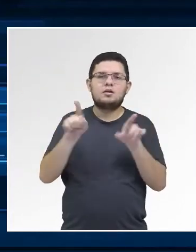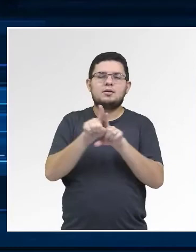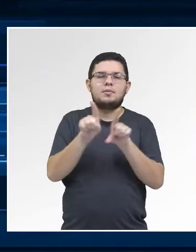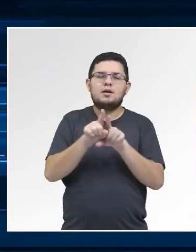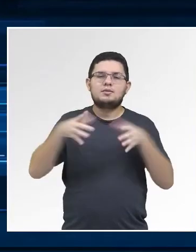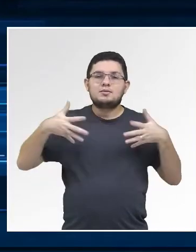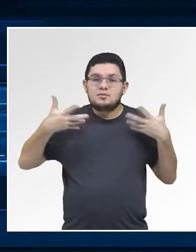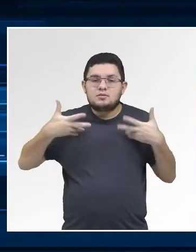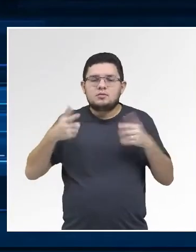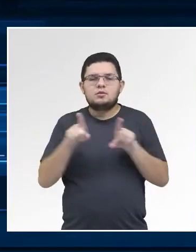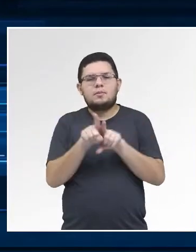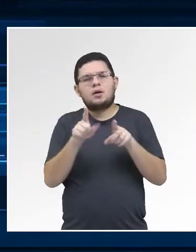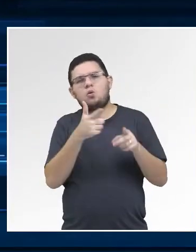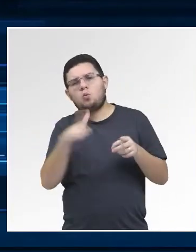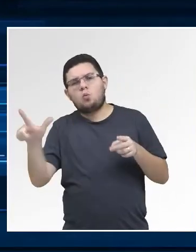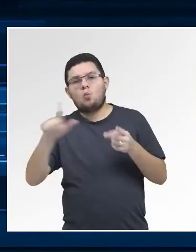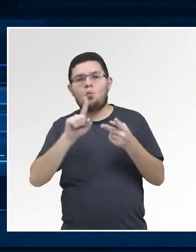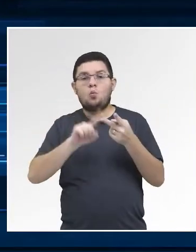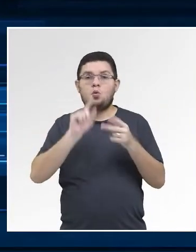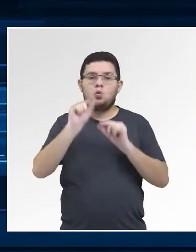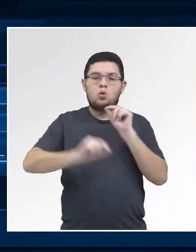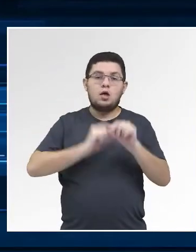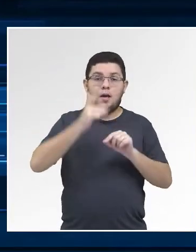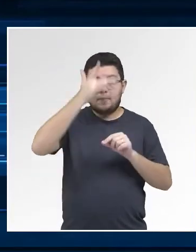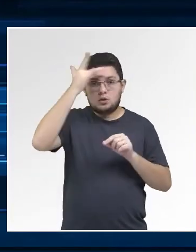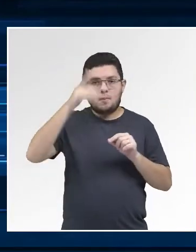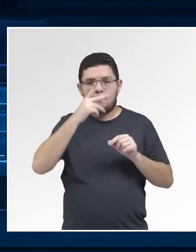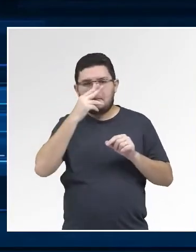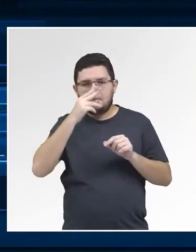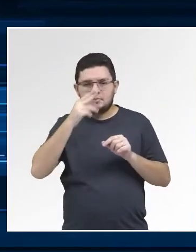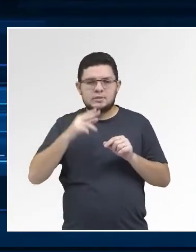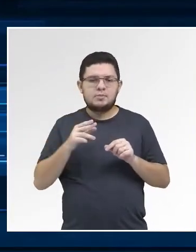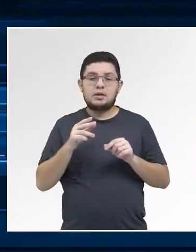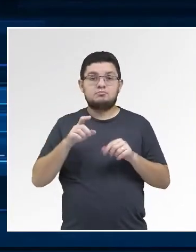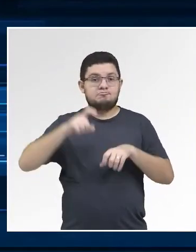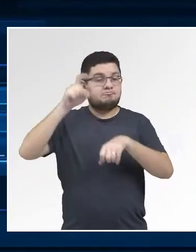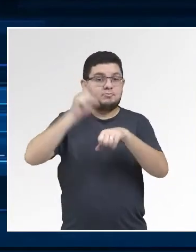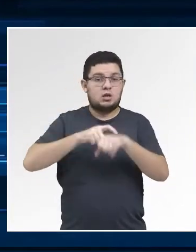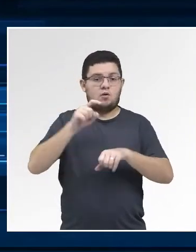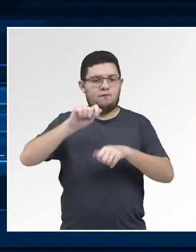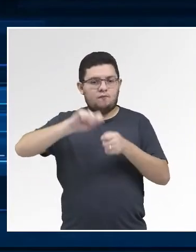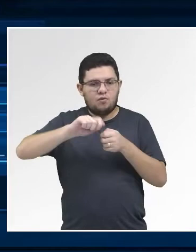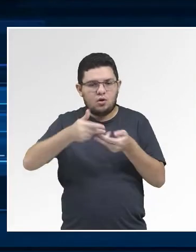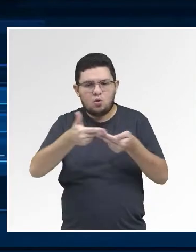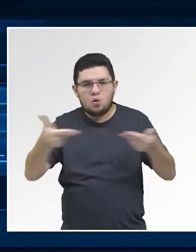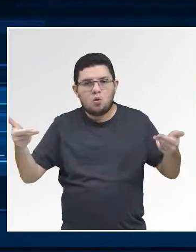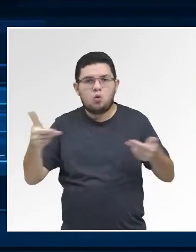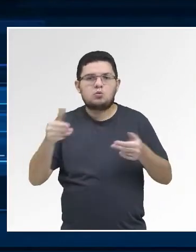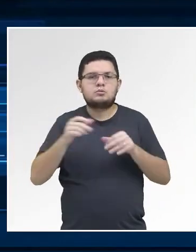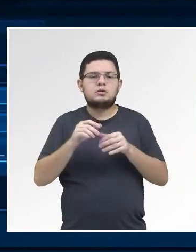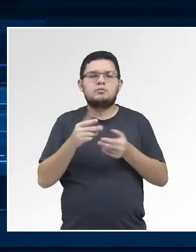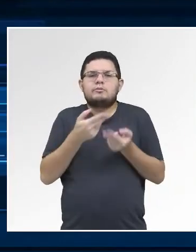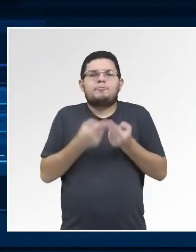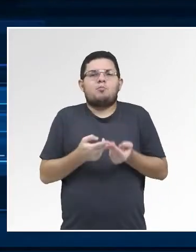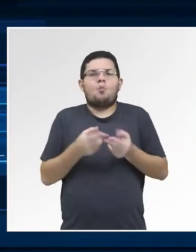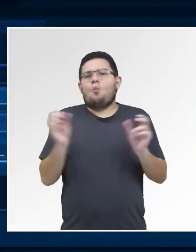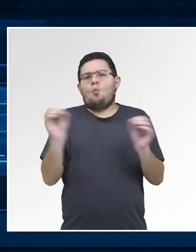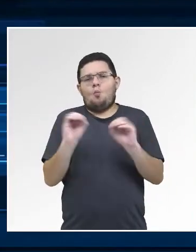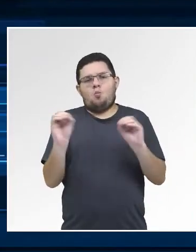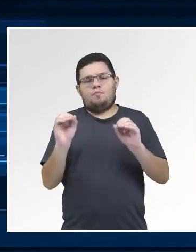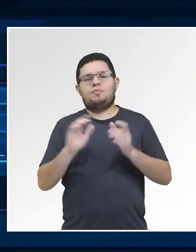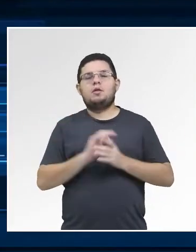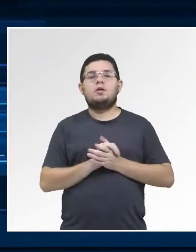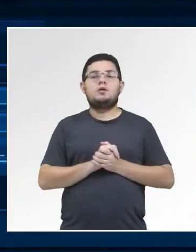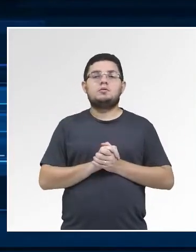São expressões novas do nosso vocabulário que a gente viu aí com a professora Cristiane trazendo as experiências dela. E também, né, aí